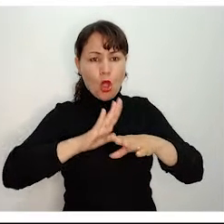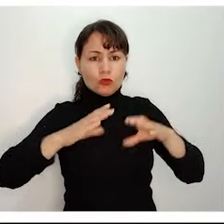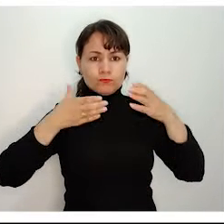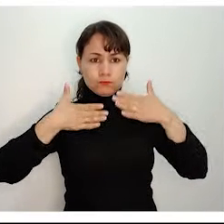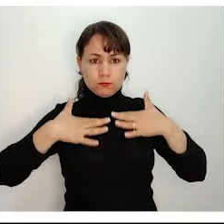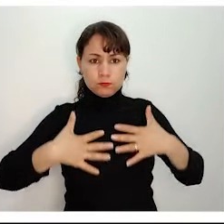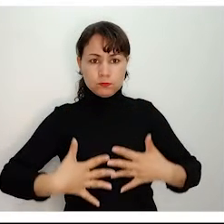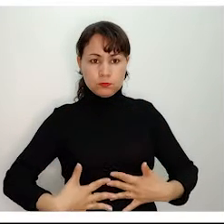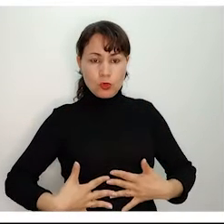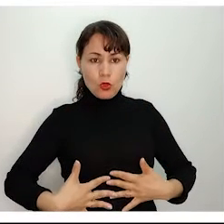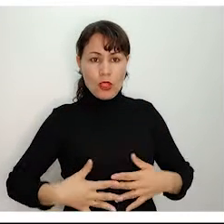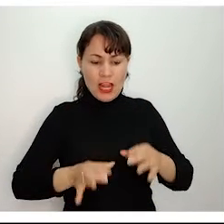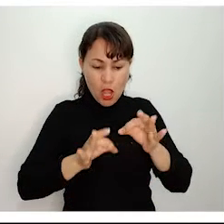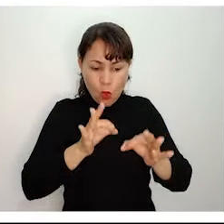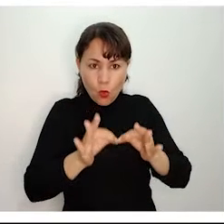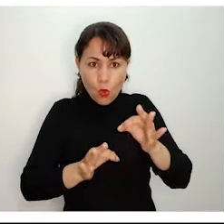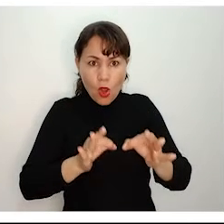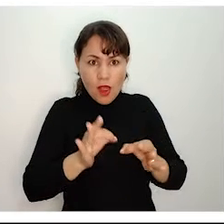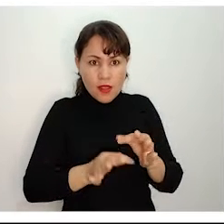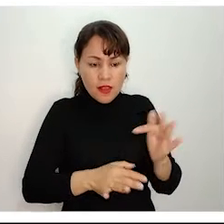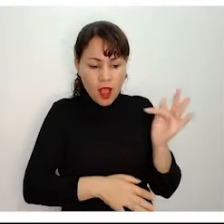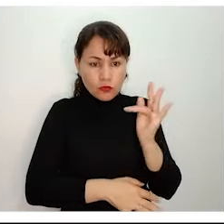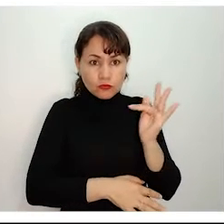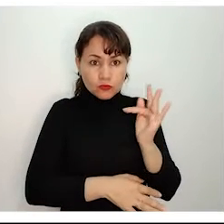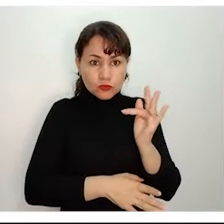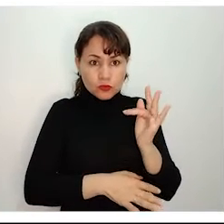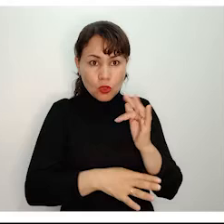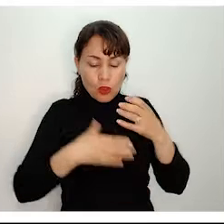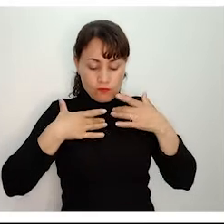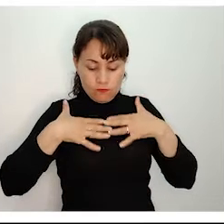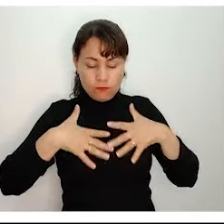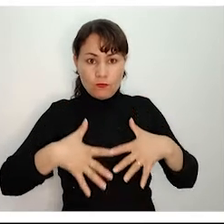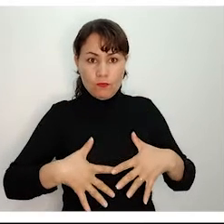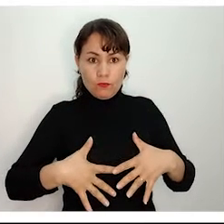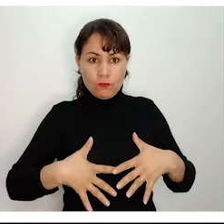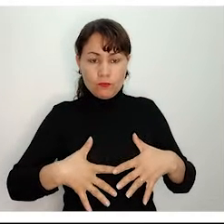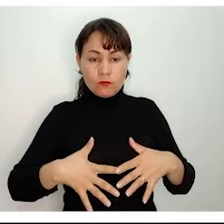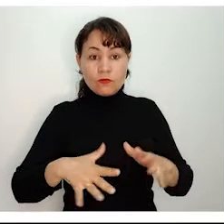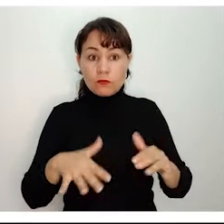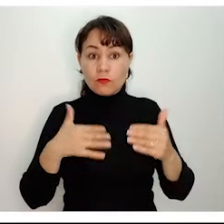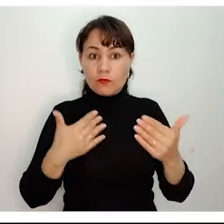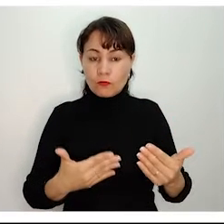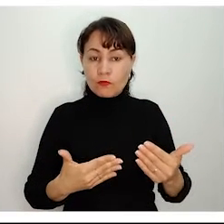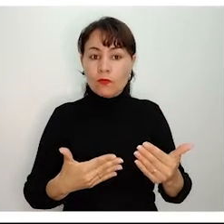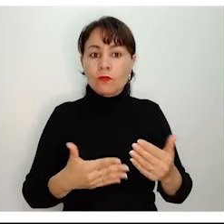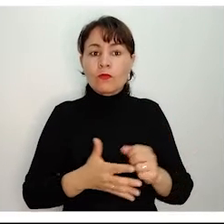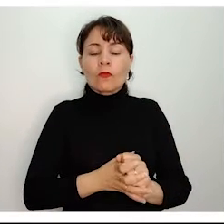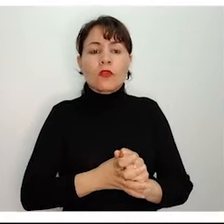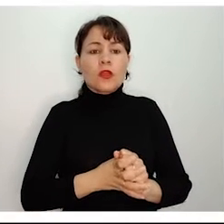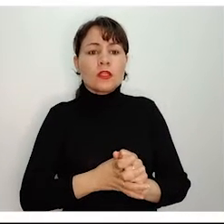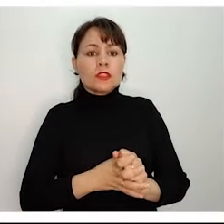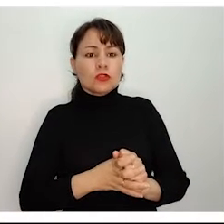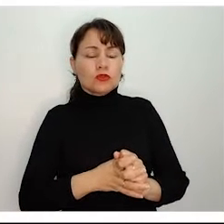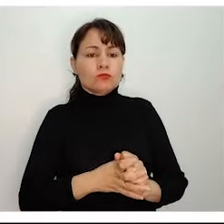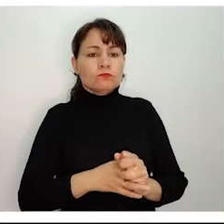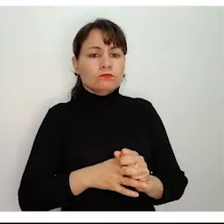todo o nosso corpo. E ele é que comanda todas as funções do nosso corpo, sejam